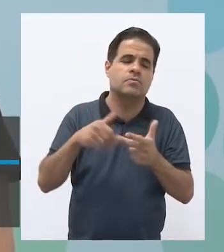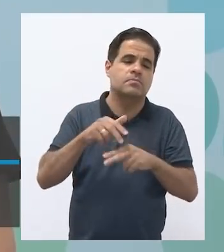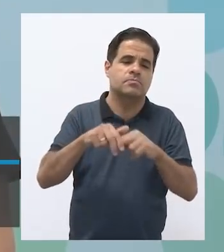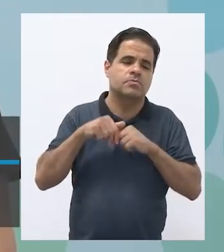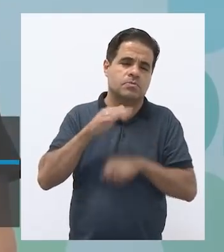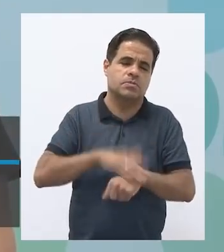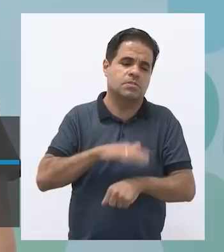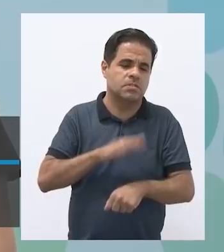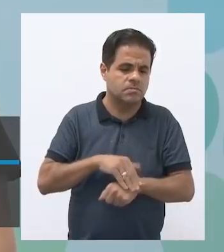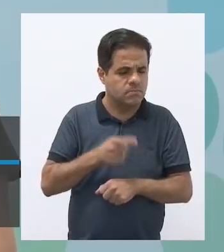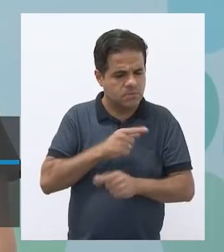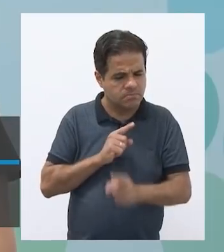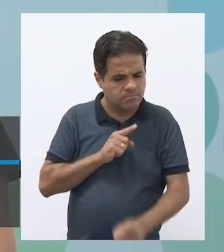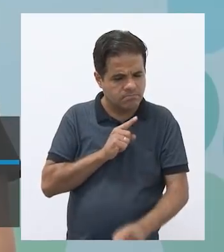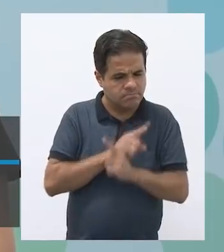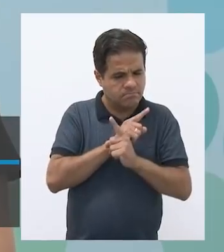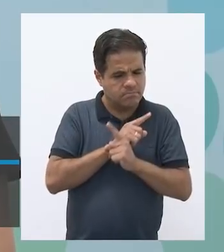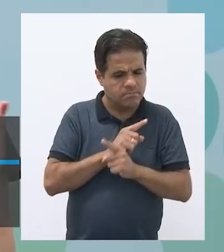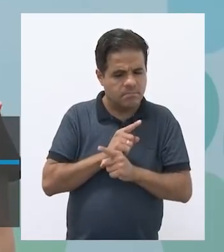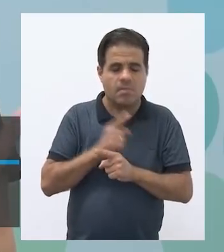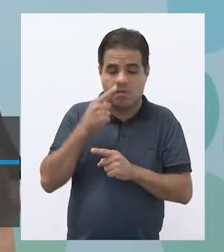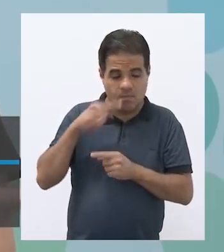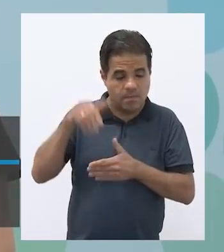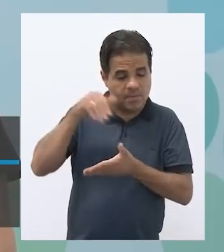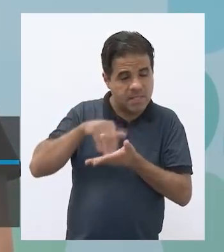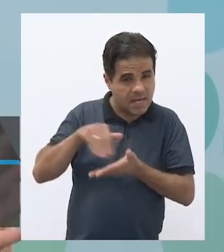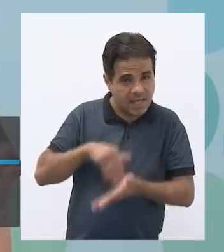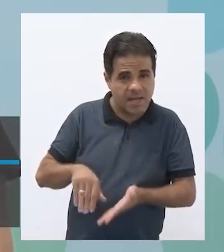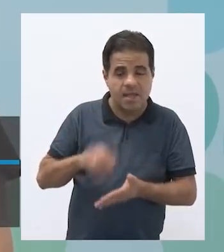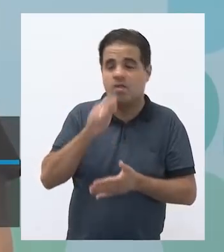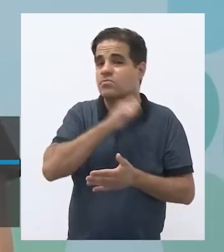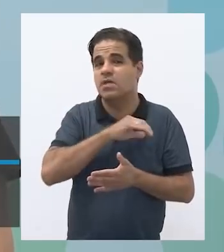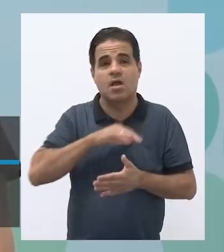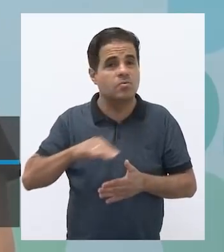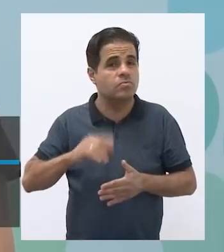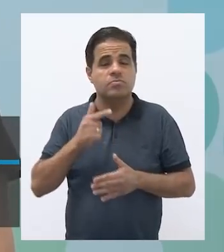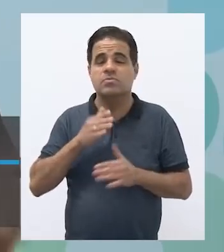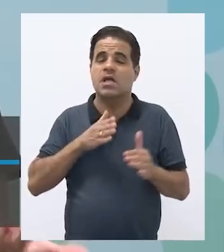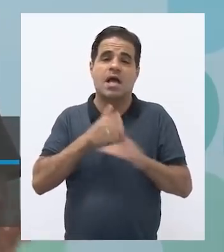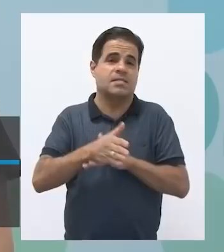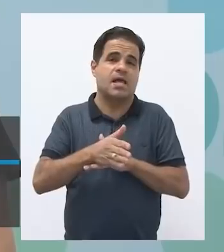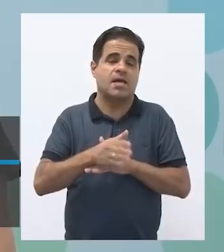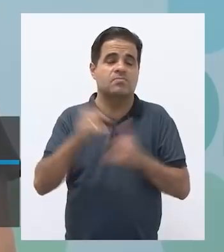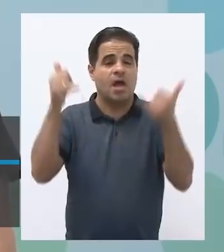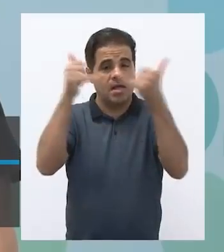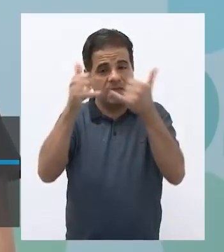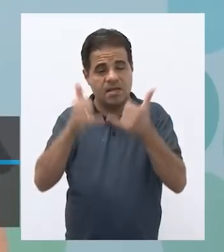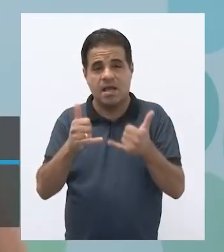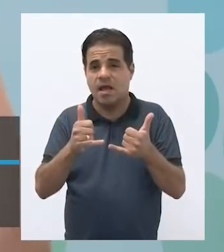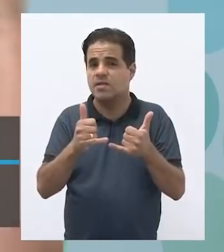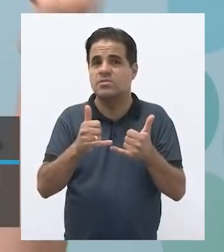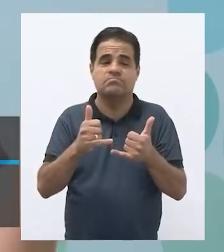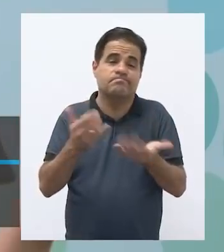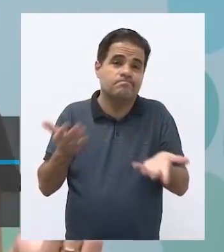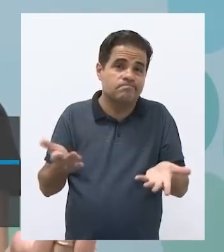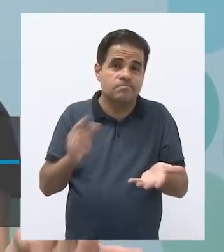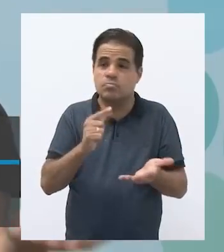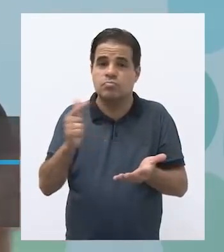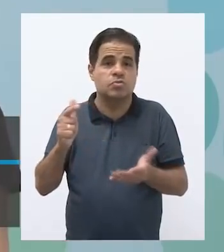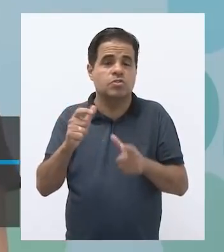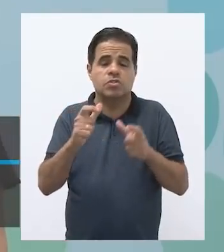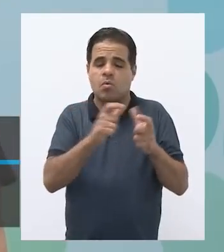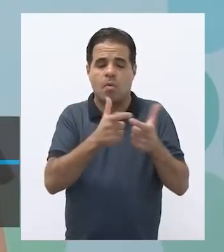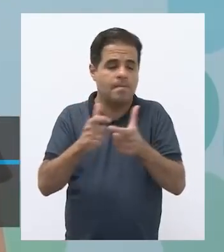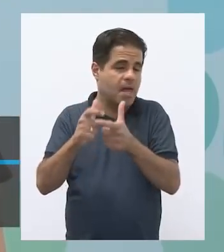aí a gente identificou dentro da secretaria que os alunos não tinham acesso à internet. Muitos ou não tinham o